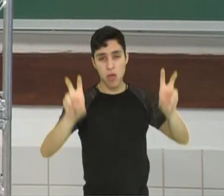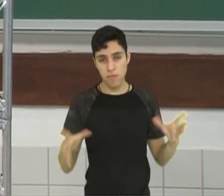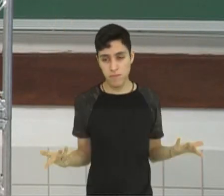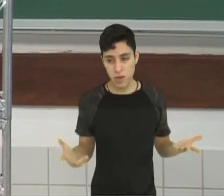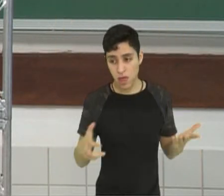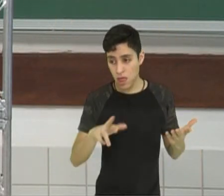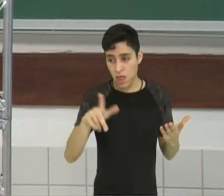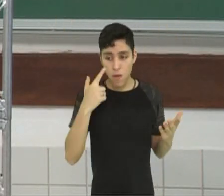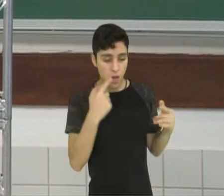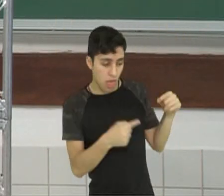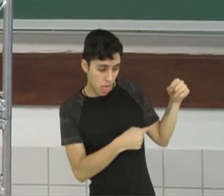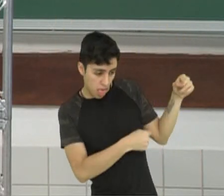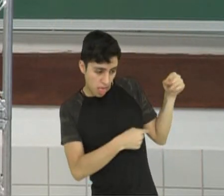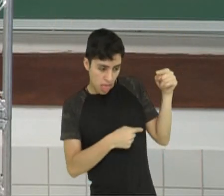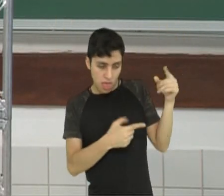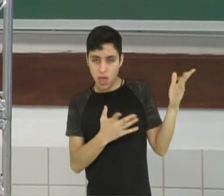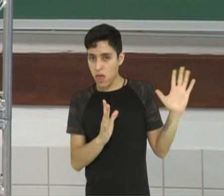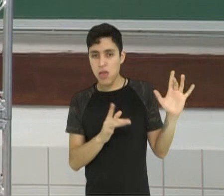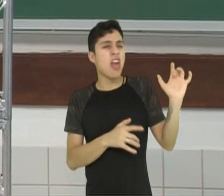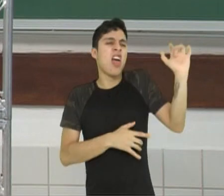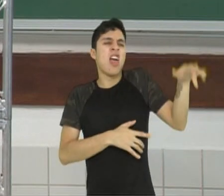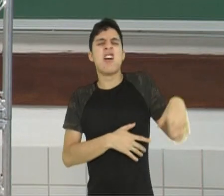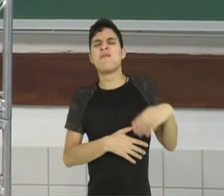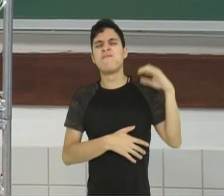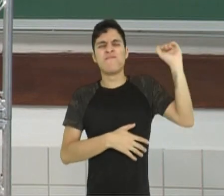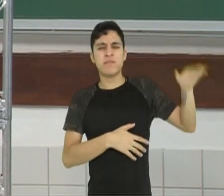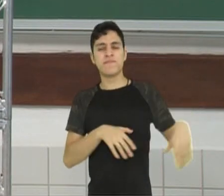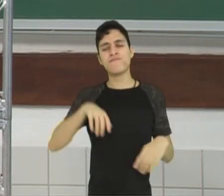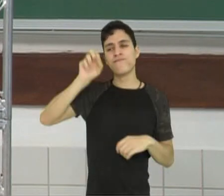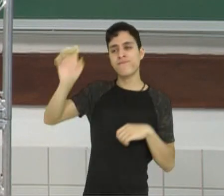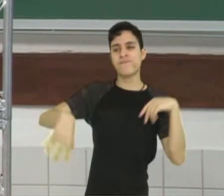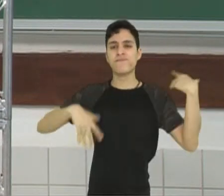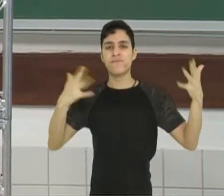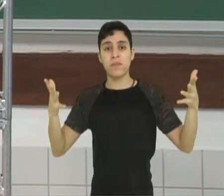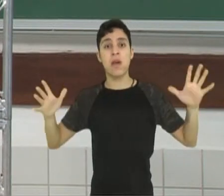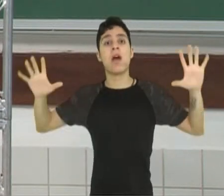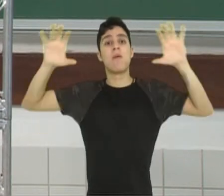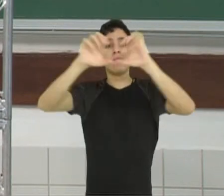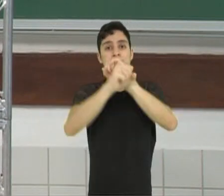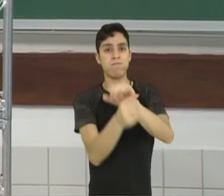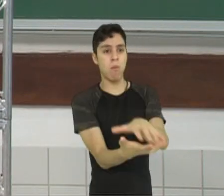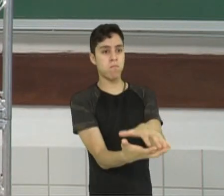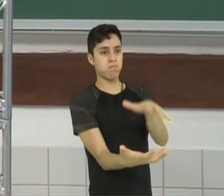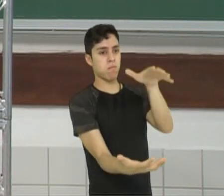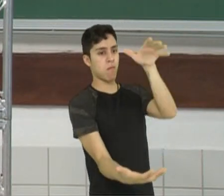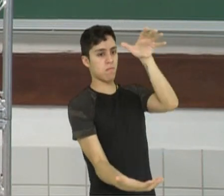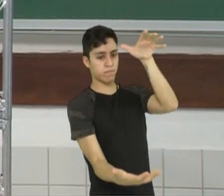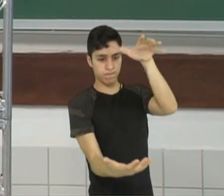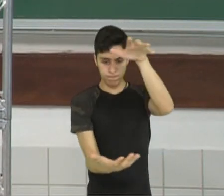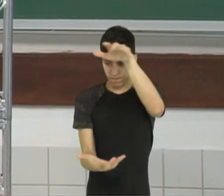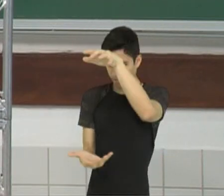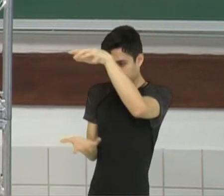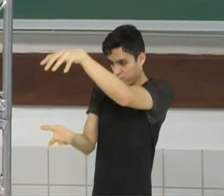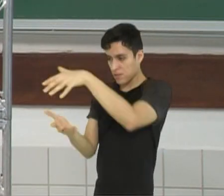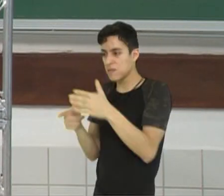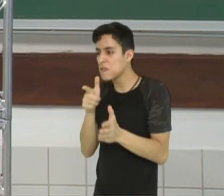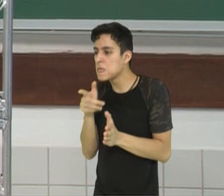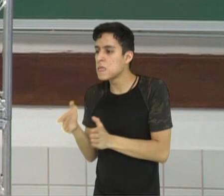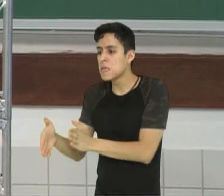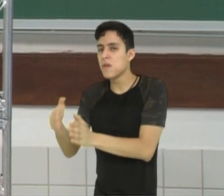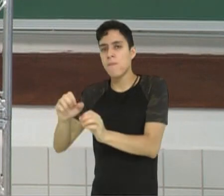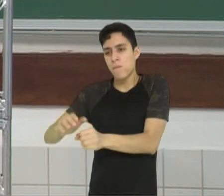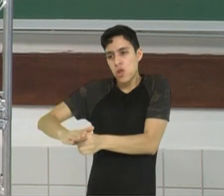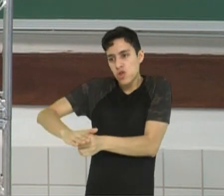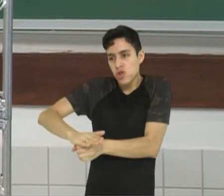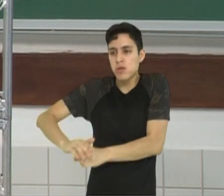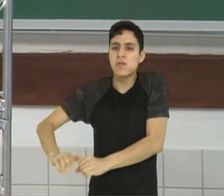você joga, mas pense várias, porque cada um jogando uma, pensa quanta poluição, né, que vai para os rios, que vai entupir bueiros, enfim, que vai